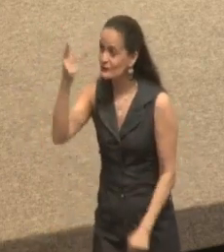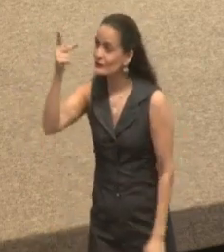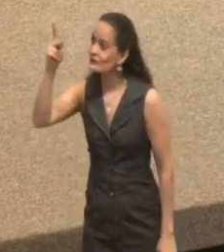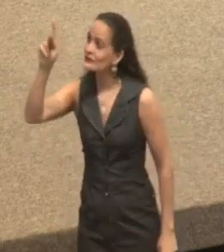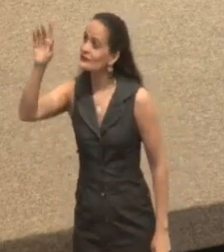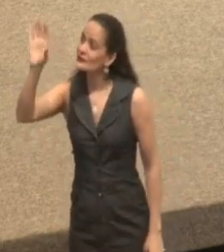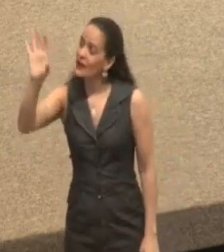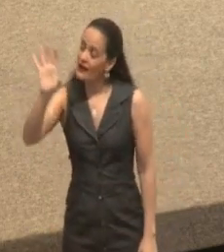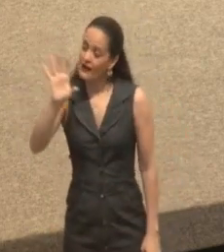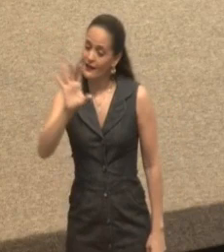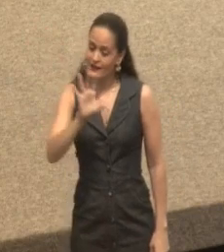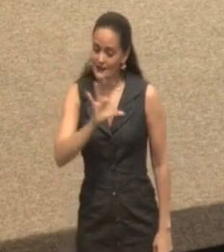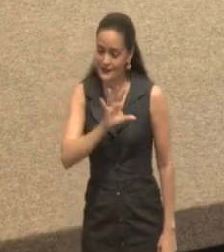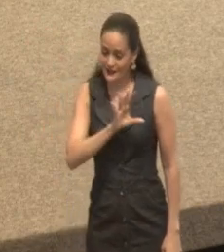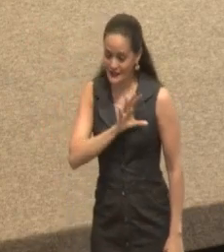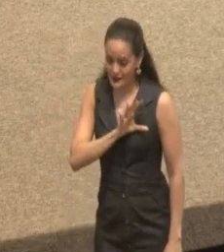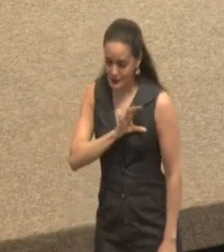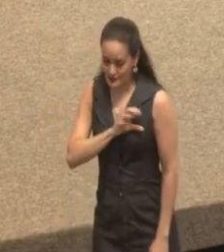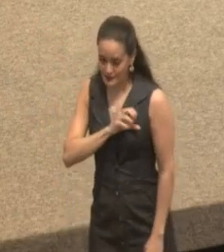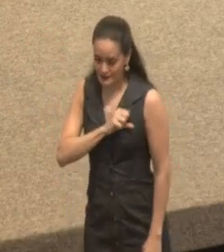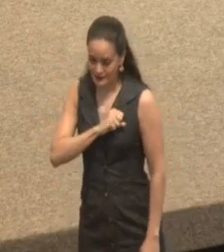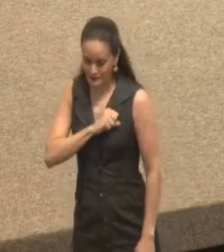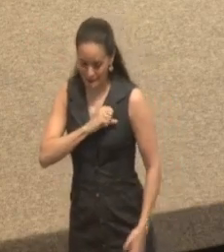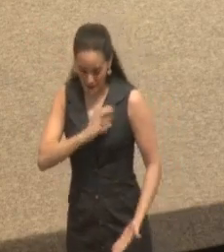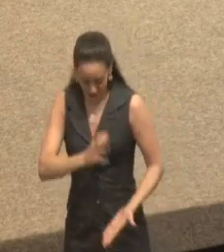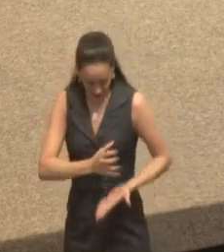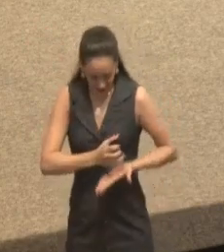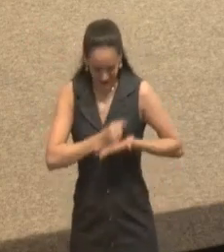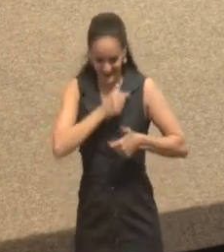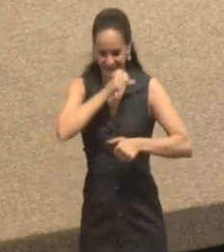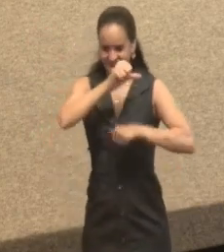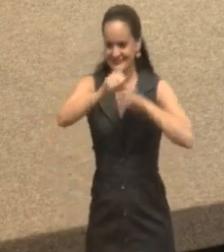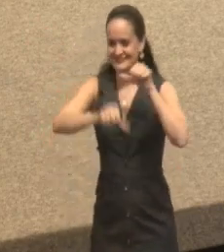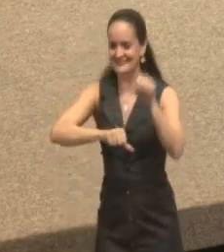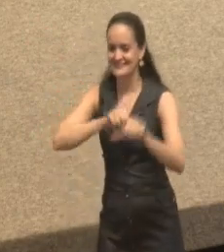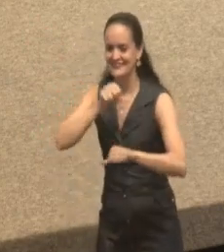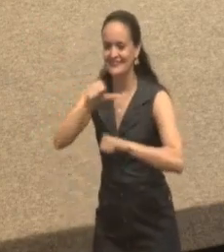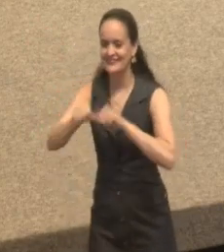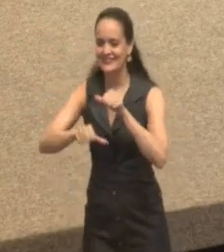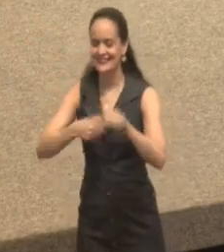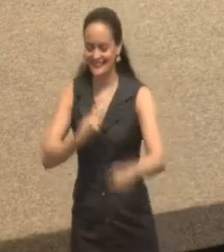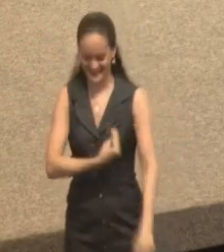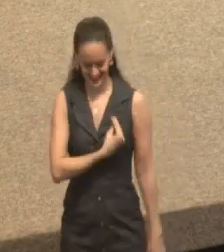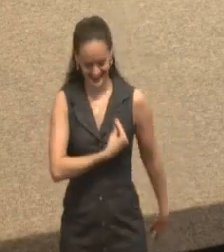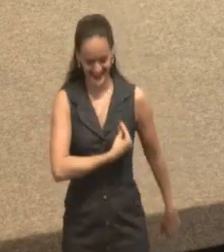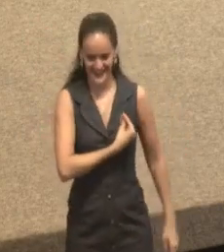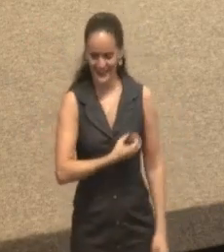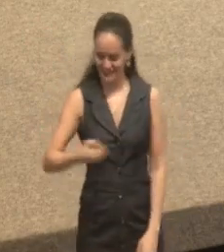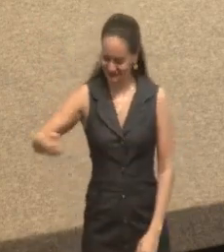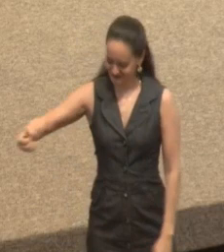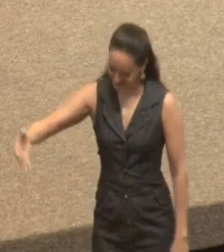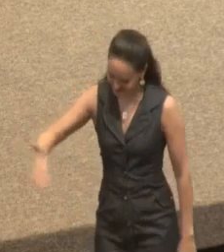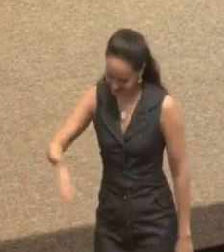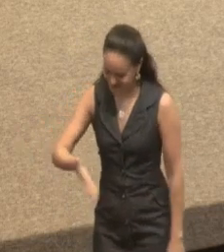seu amor que me transformou e uma nova vida